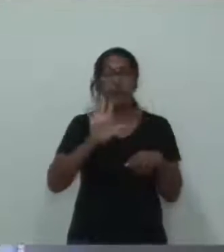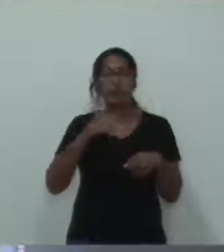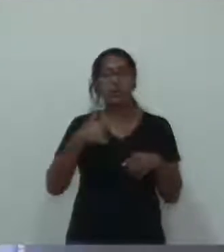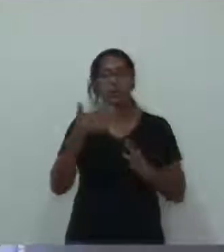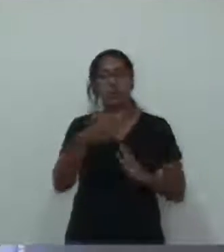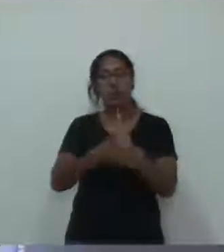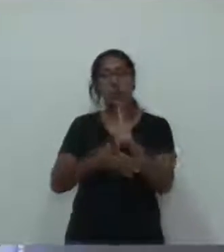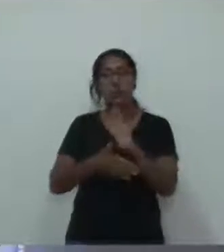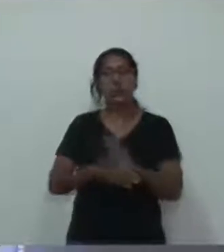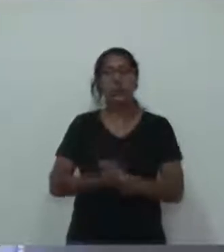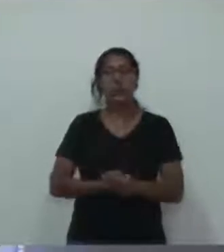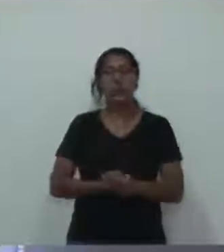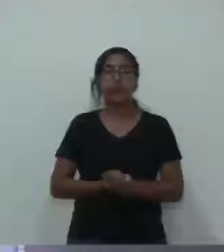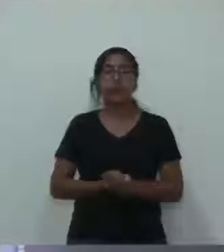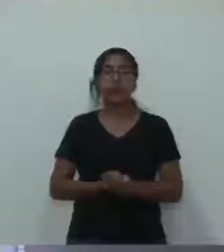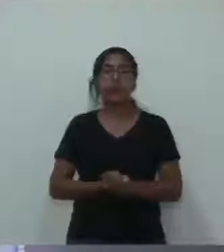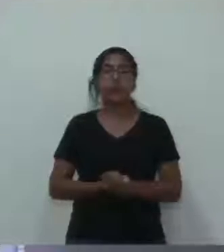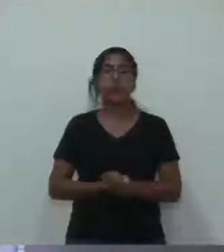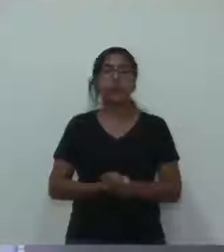favorável.